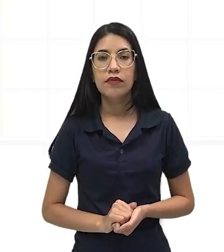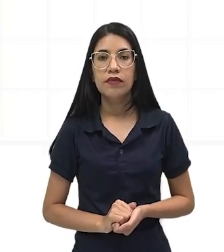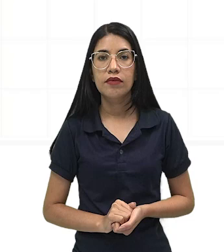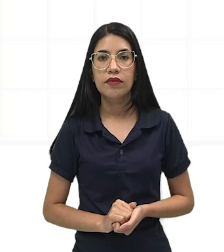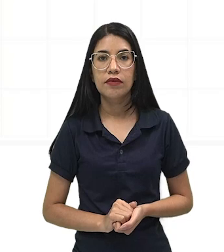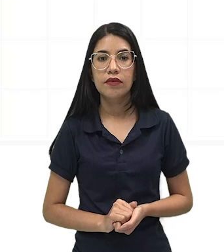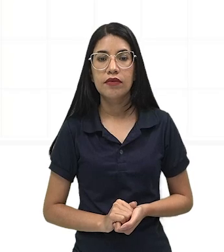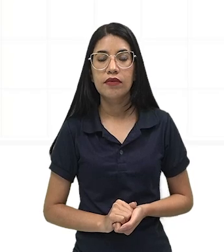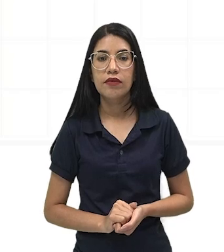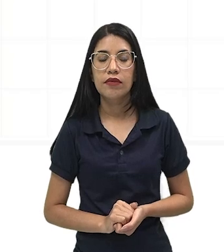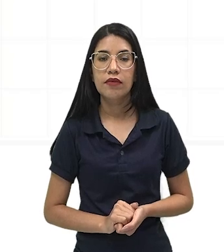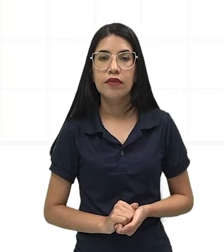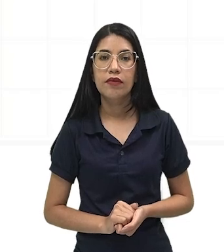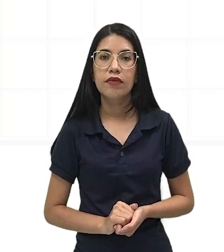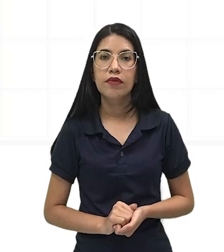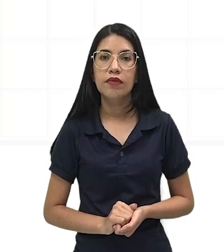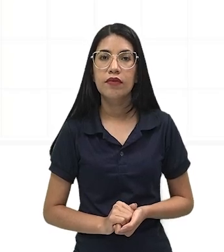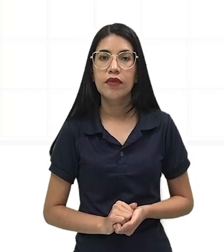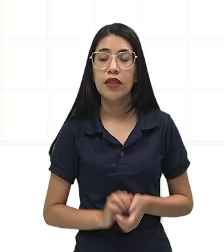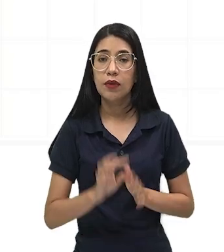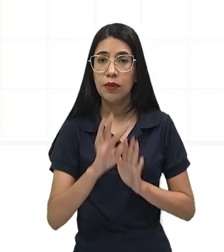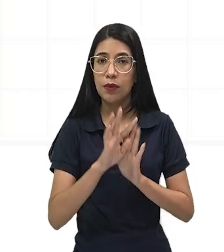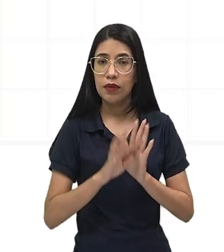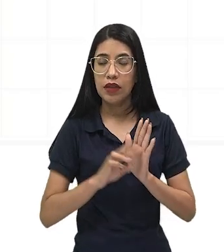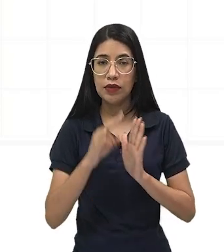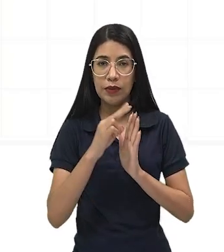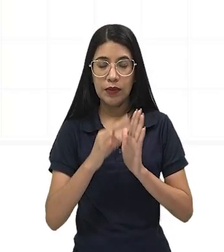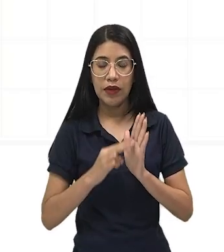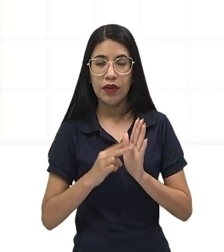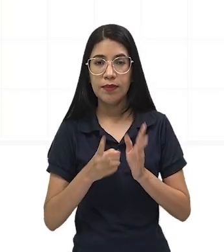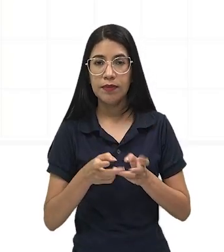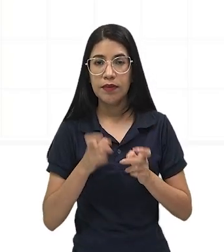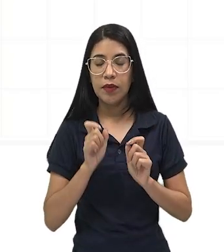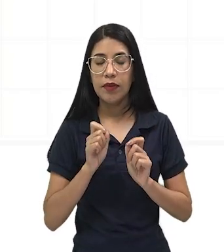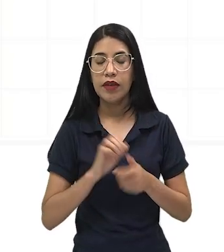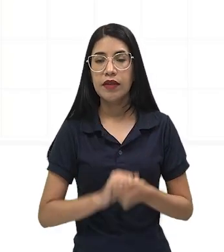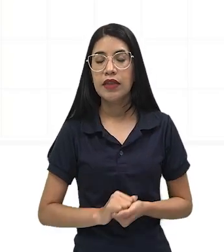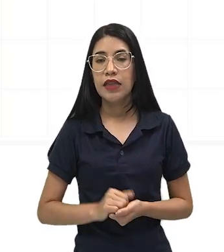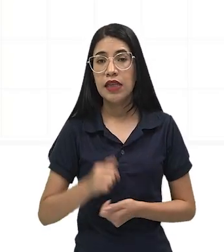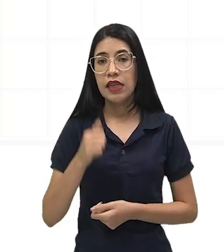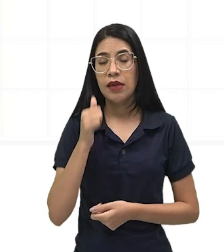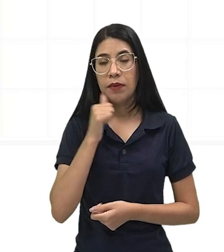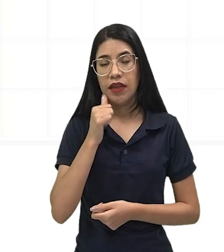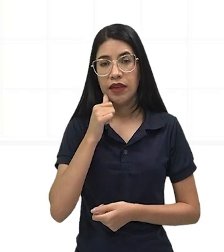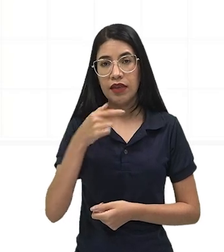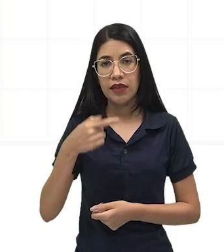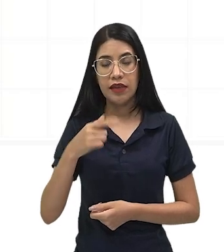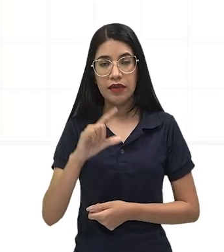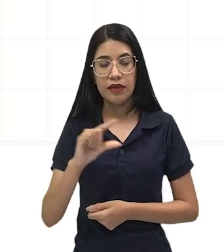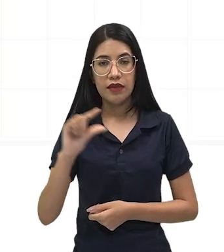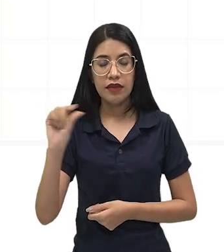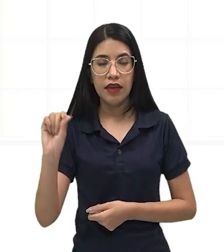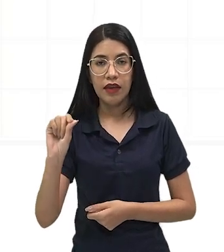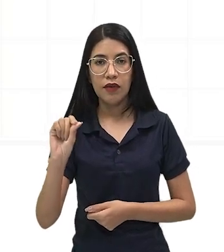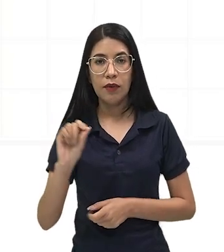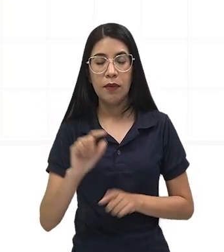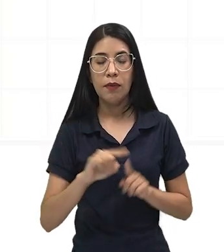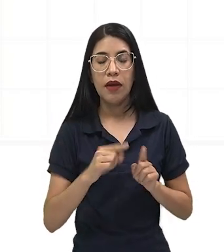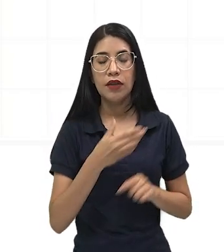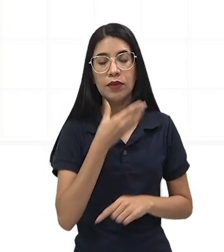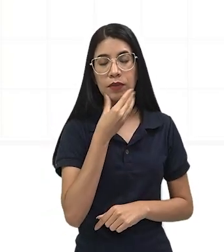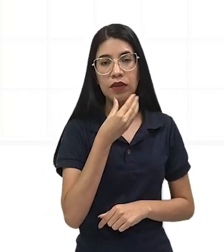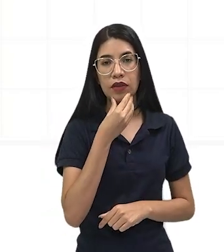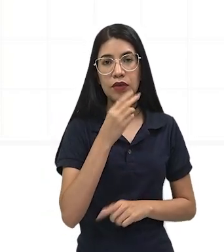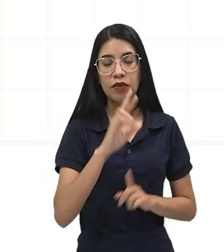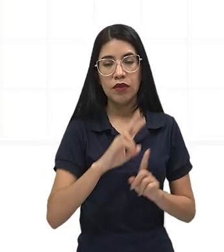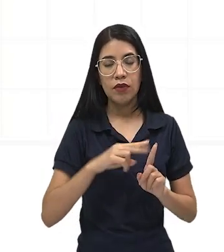continuando a ler, né, o problema, nós temos, quando 7 meninas saíram, o número de meninos passou a ser o dobro